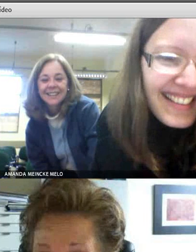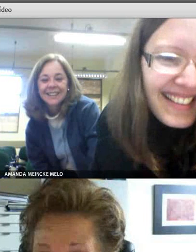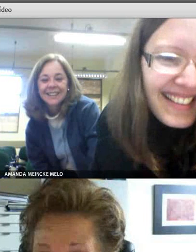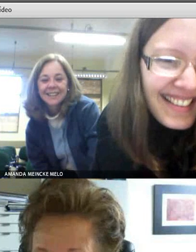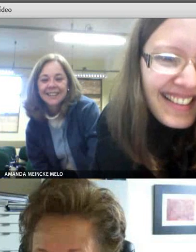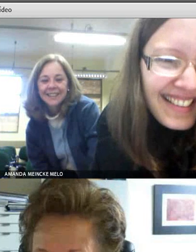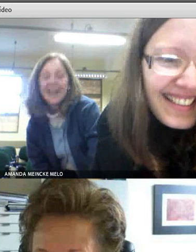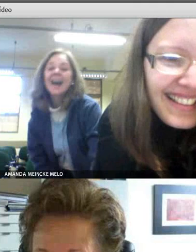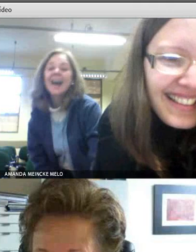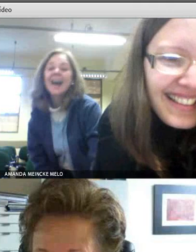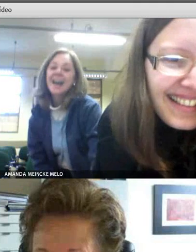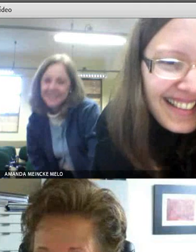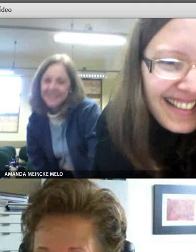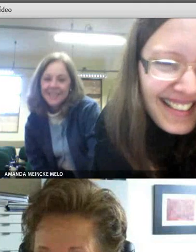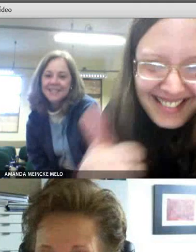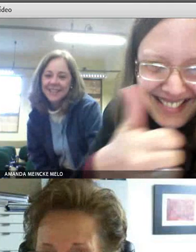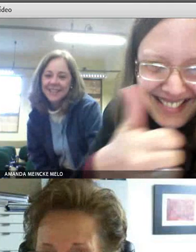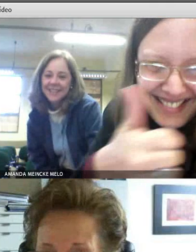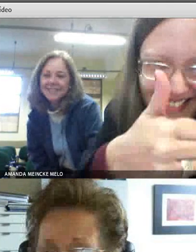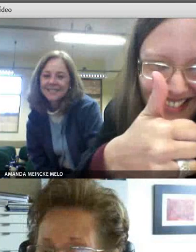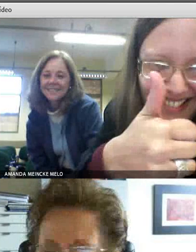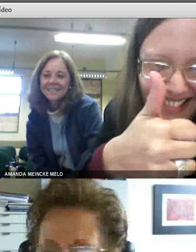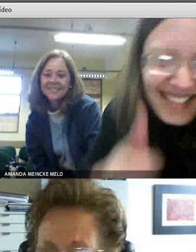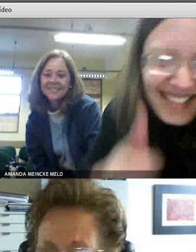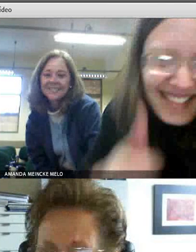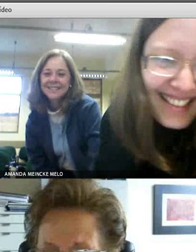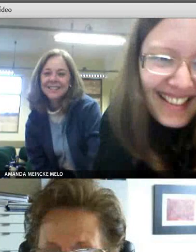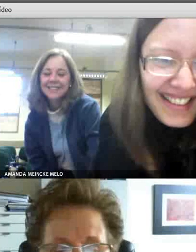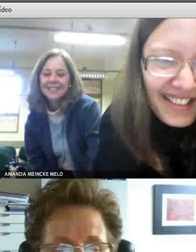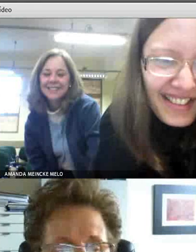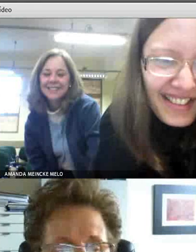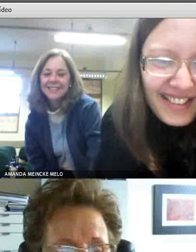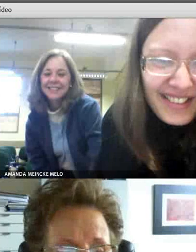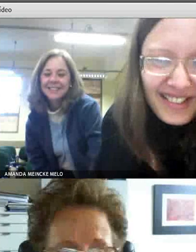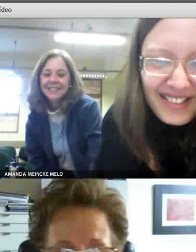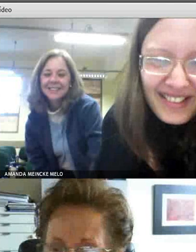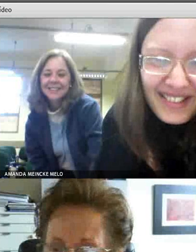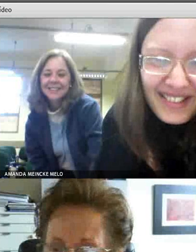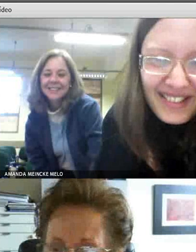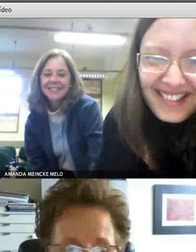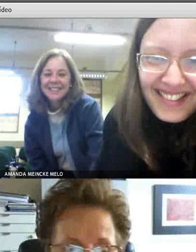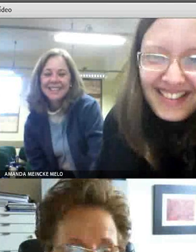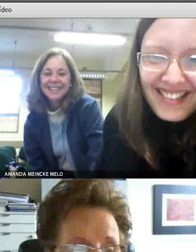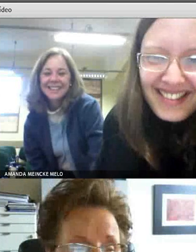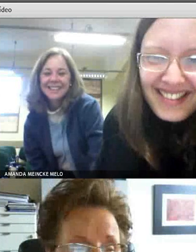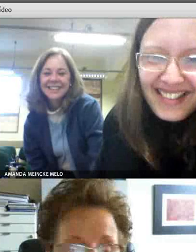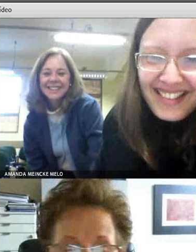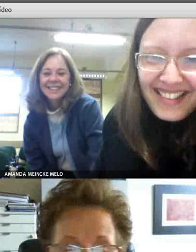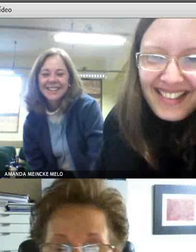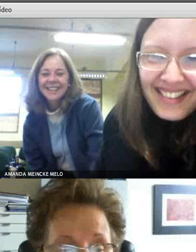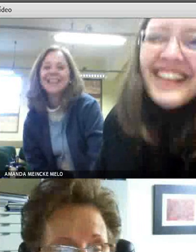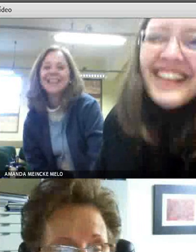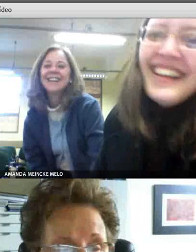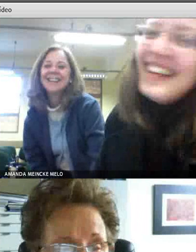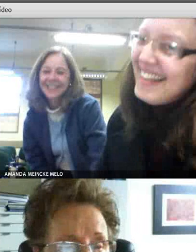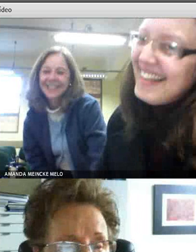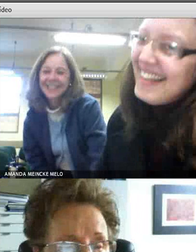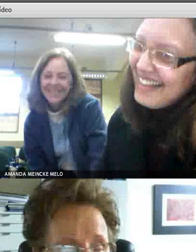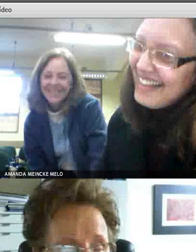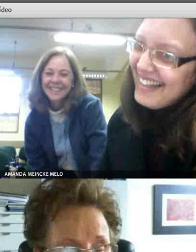lhe convidar, com certeza. Não, não precisa de convite, não. Eu vou trabalhar aqui com eles. Não, eu vou ser como o